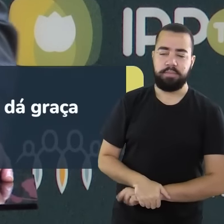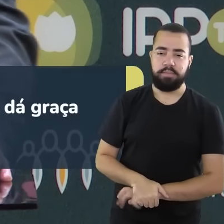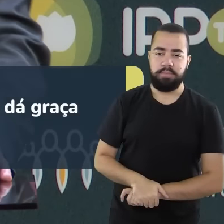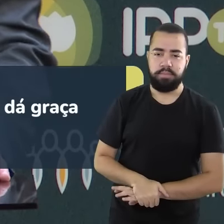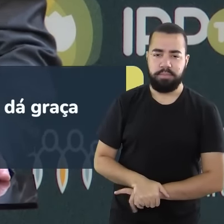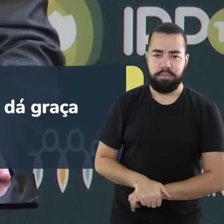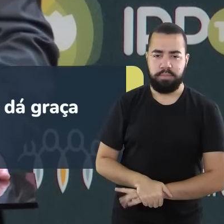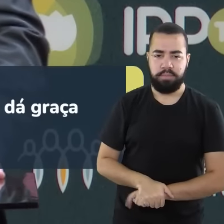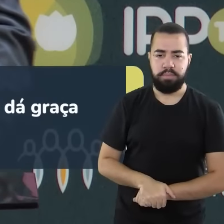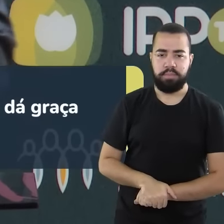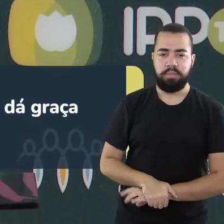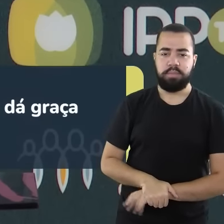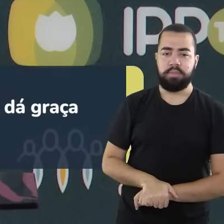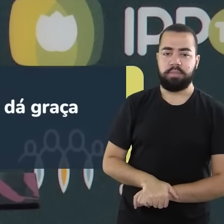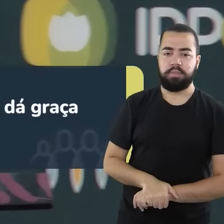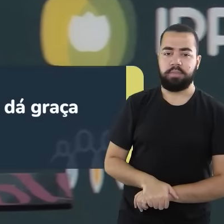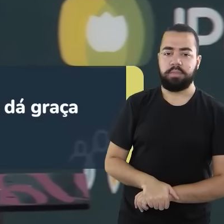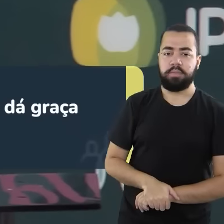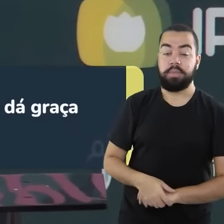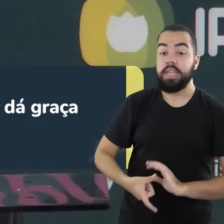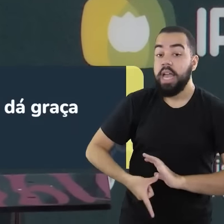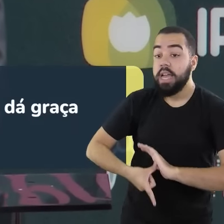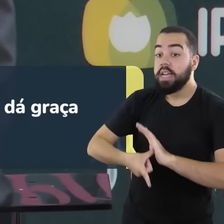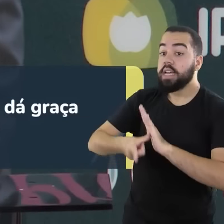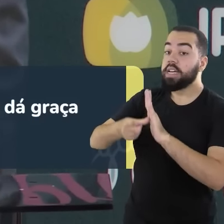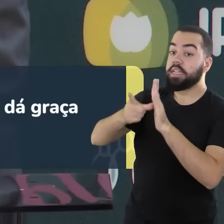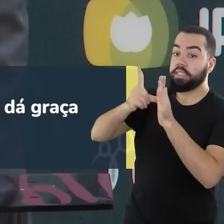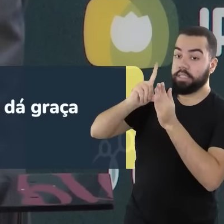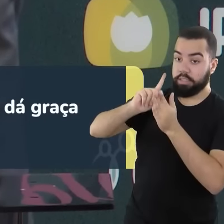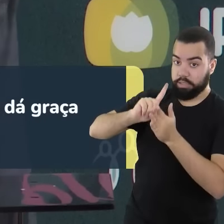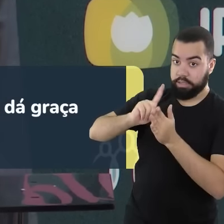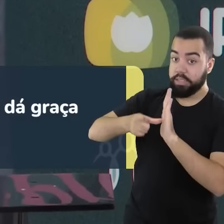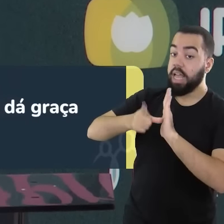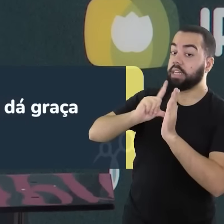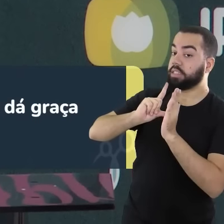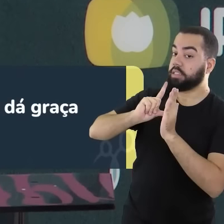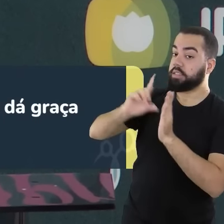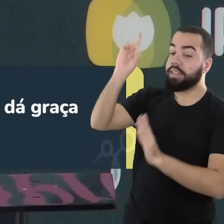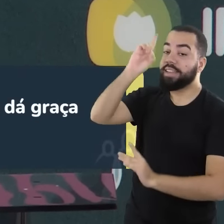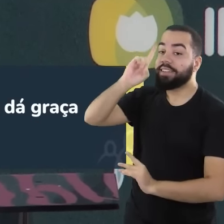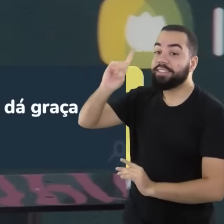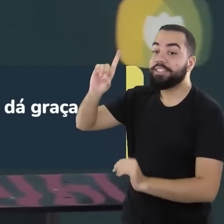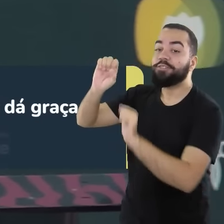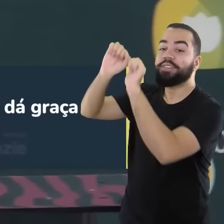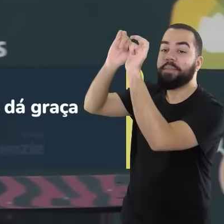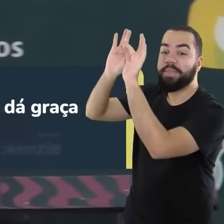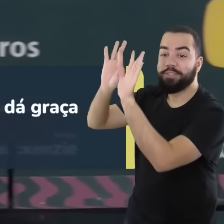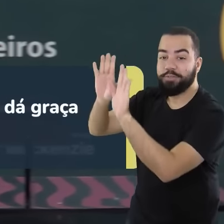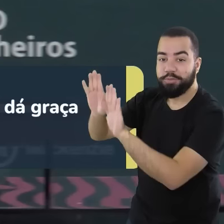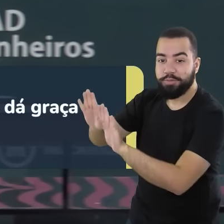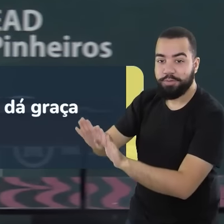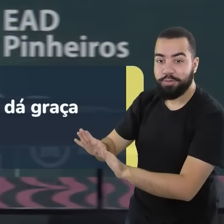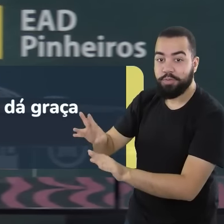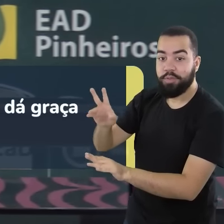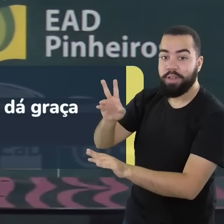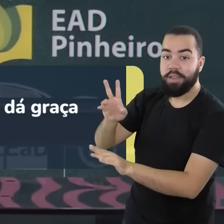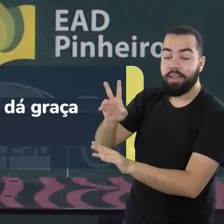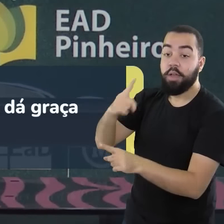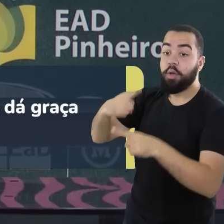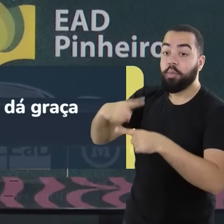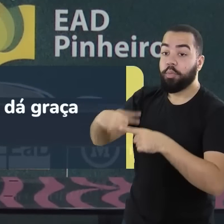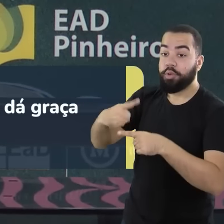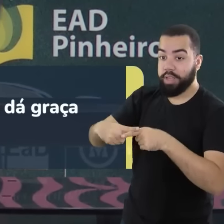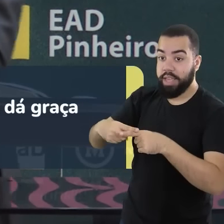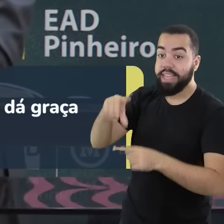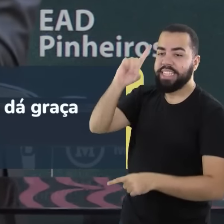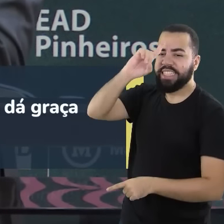O que diz aí? Antes, ele dá maior graça. Pelo que diz, Deus